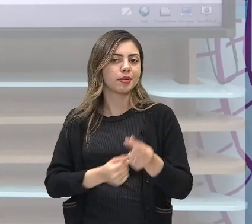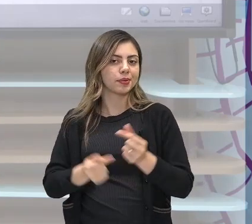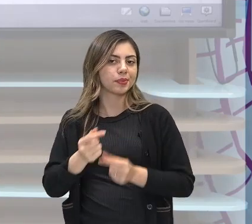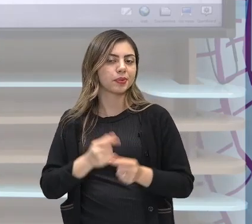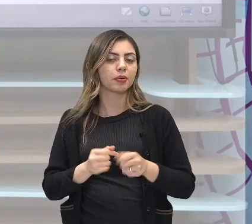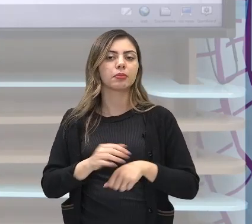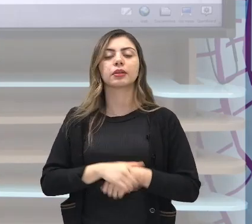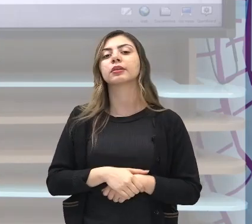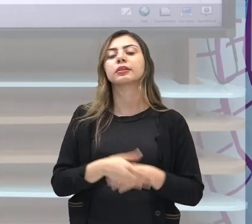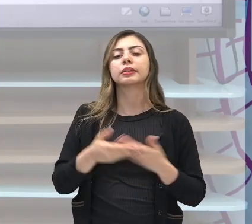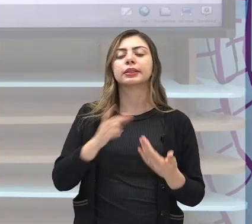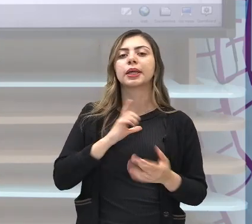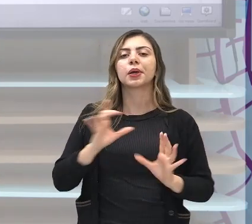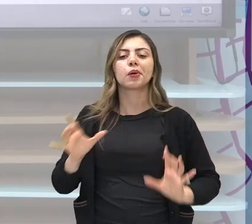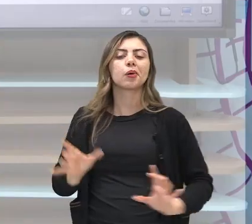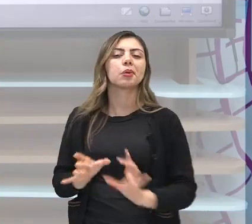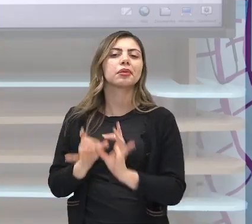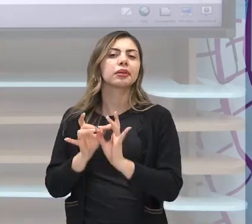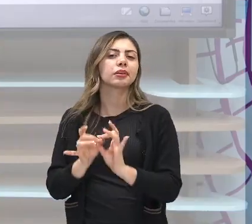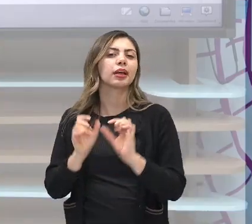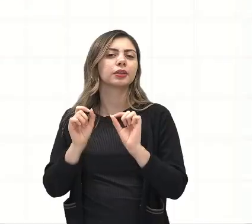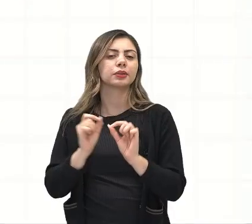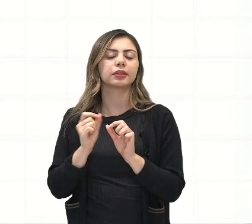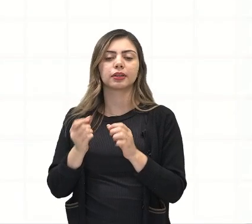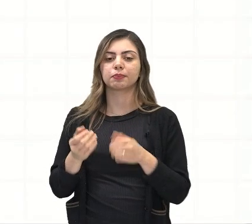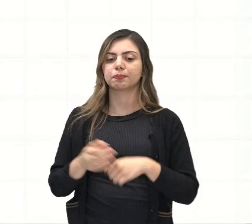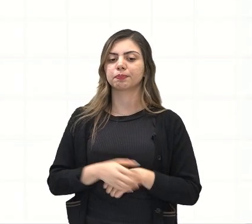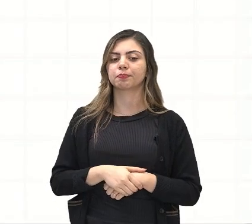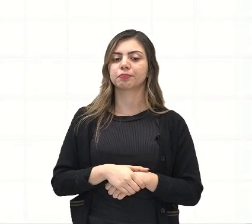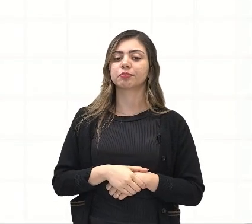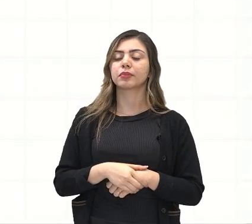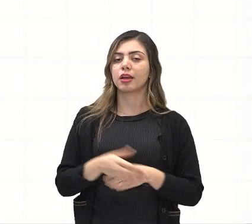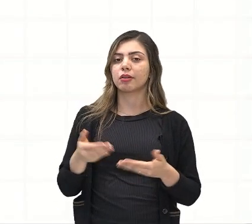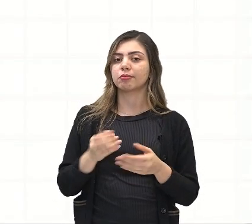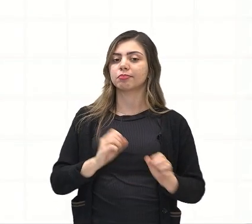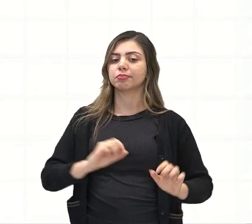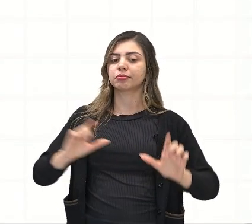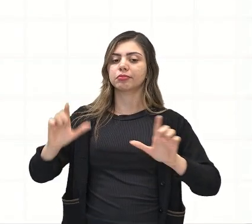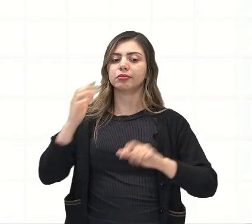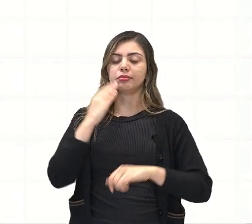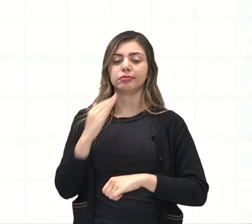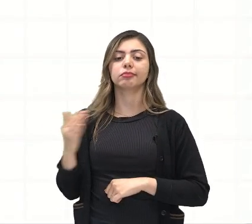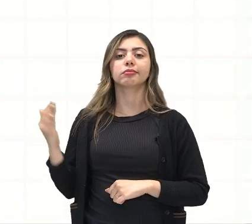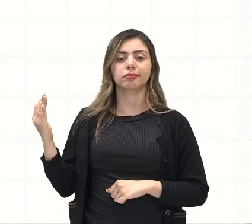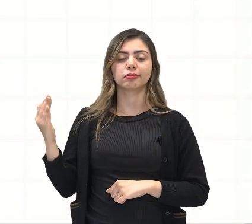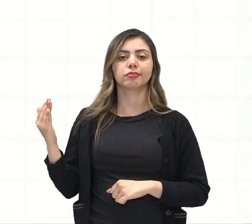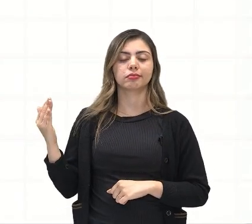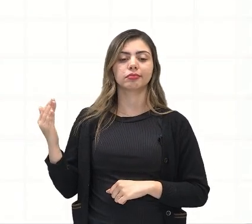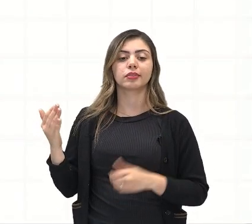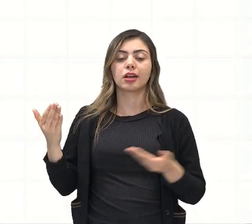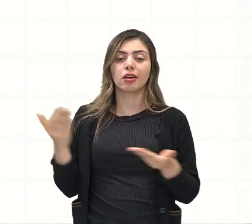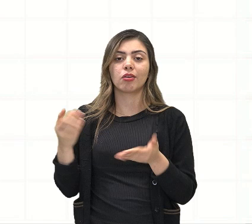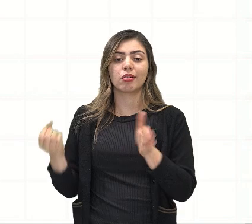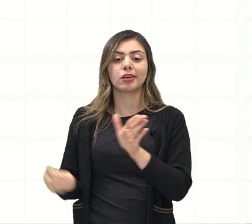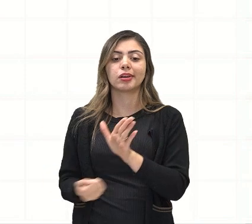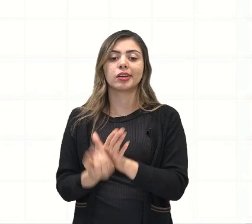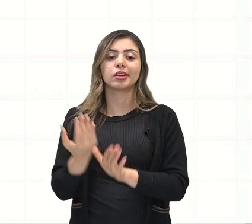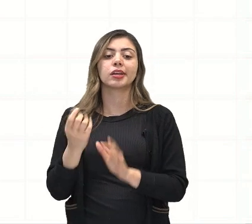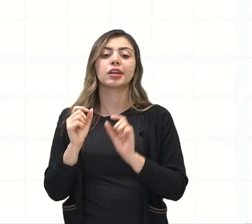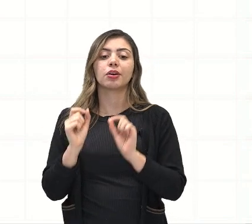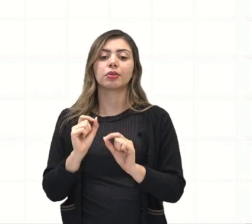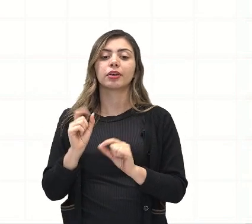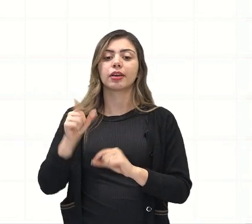vai estar atrelada à criação, né? Vamos aqui ao nosso quadro, a criação das